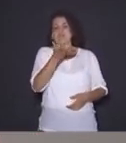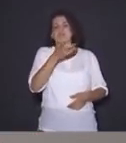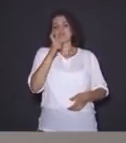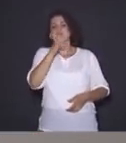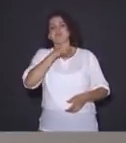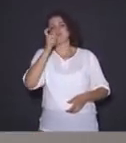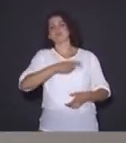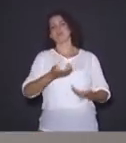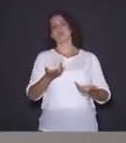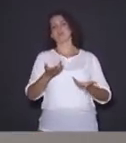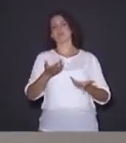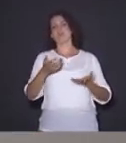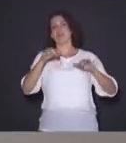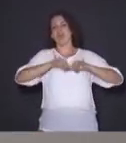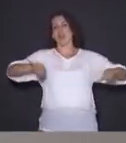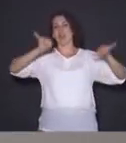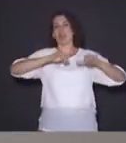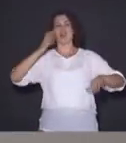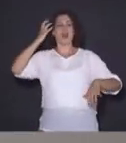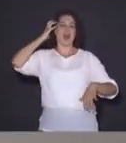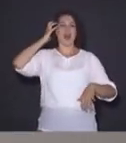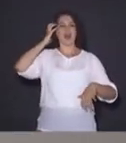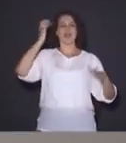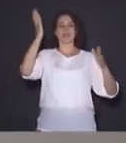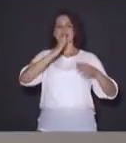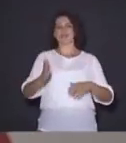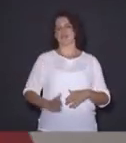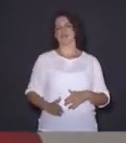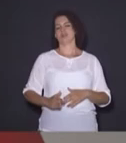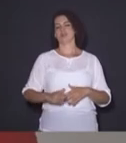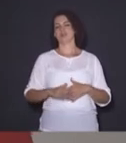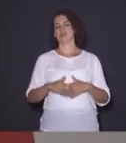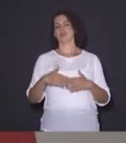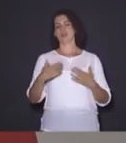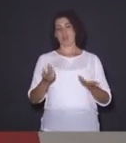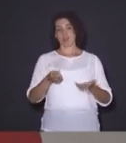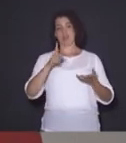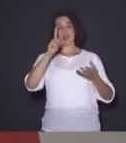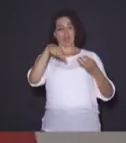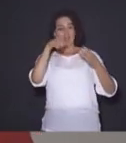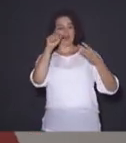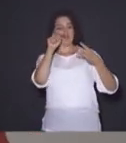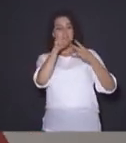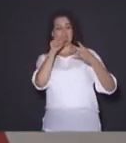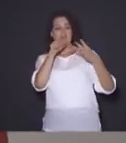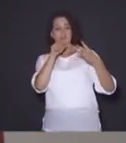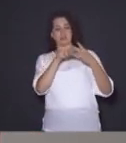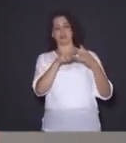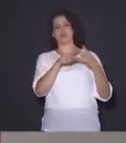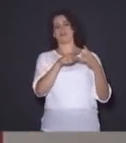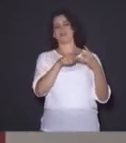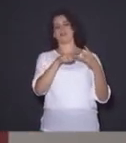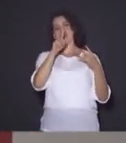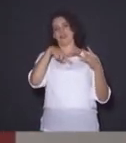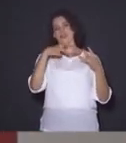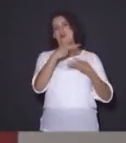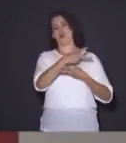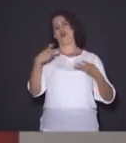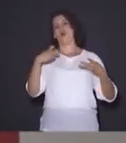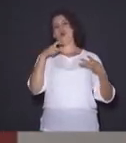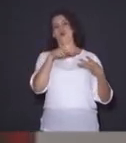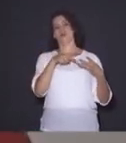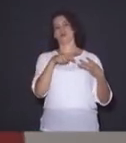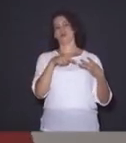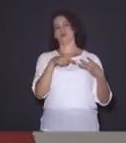fazendo nos rádios do brasil inteiro essa é a agenda do golpe eo momento dessa agenda agora